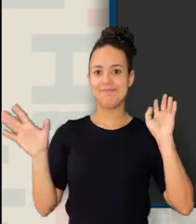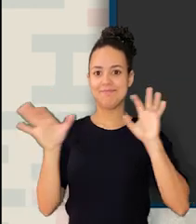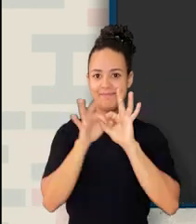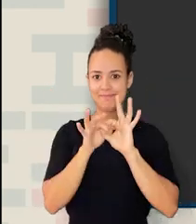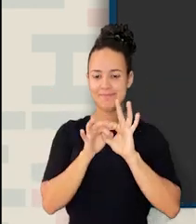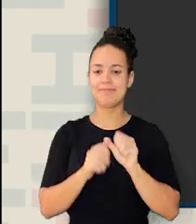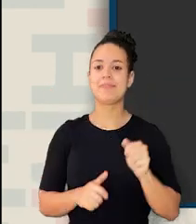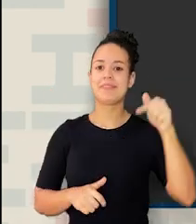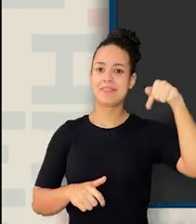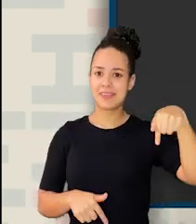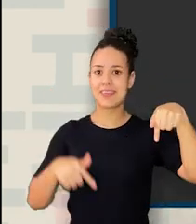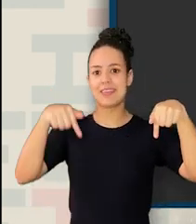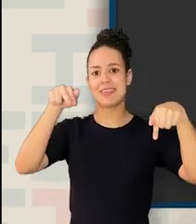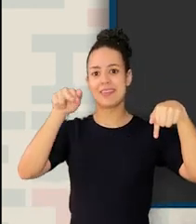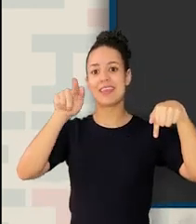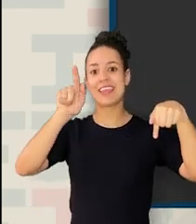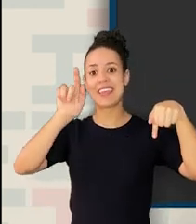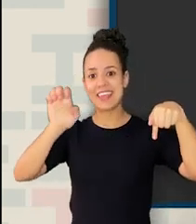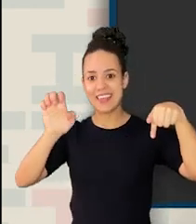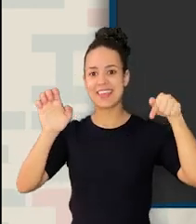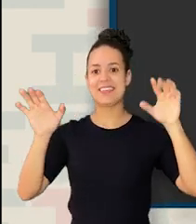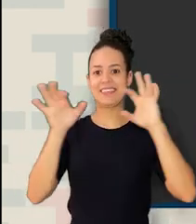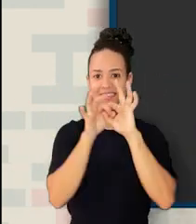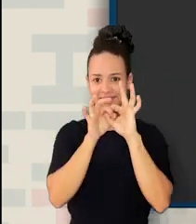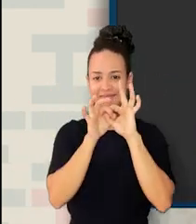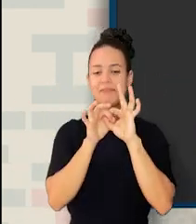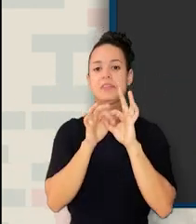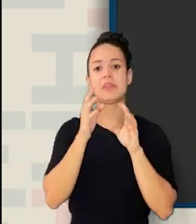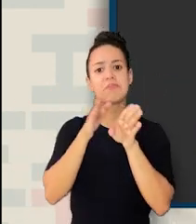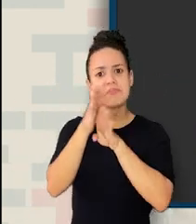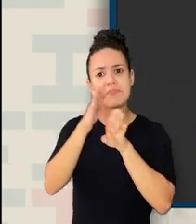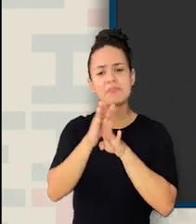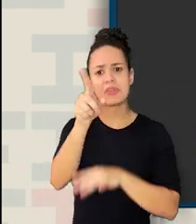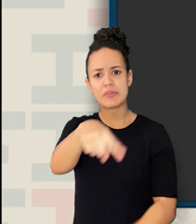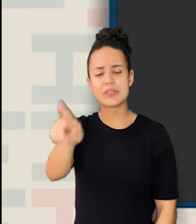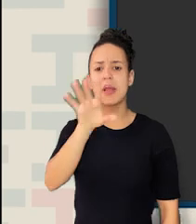Q ou o G. Então, primeiro, sugere que você fale.